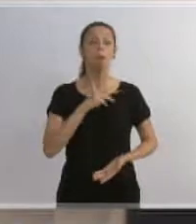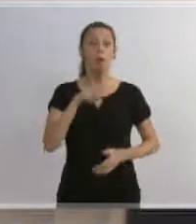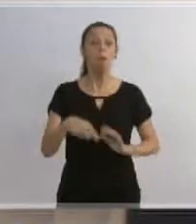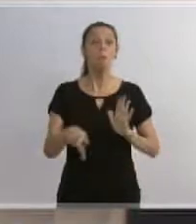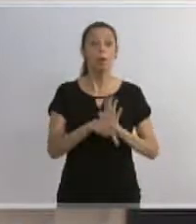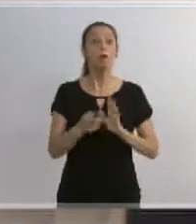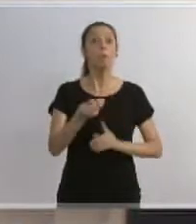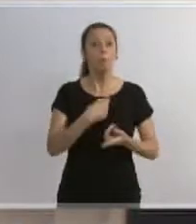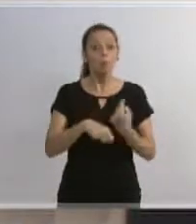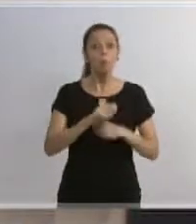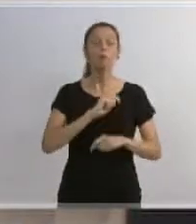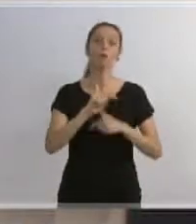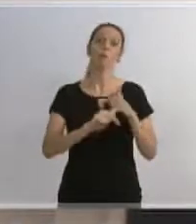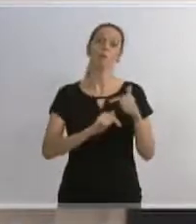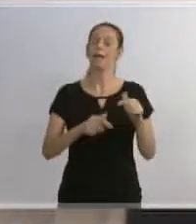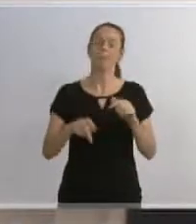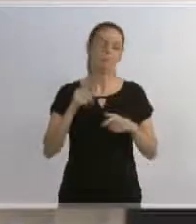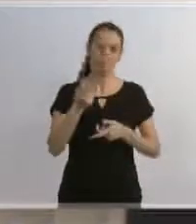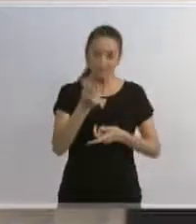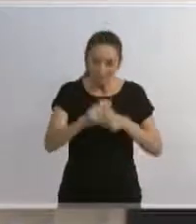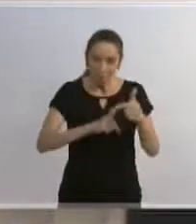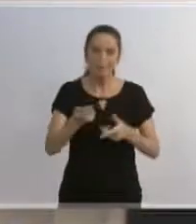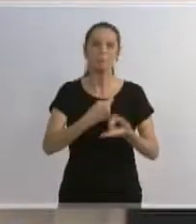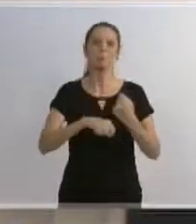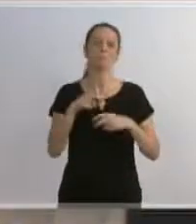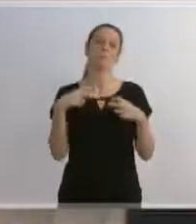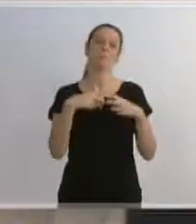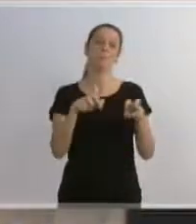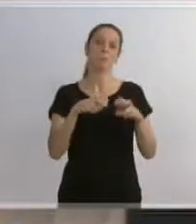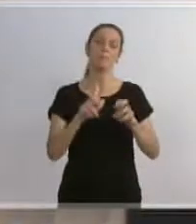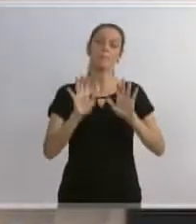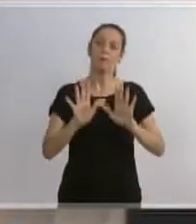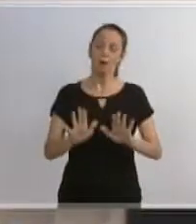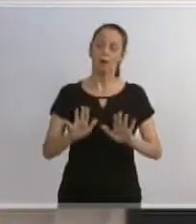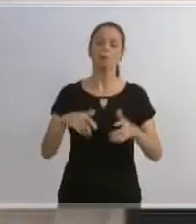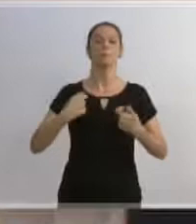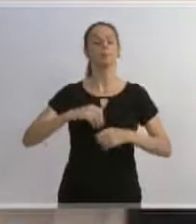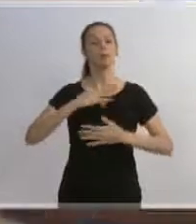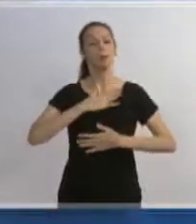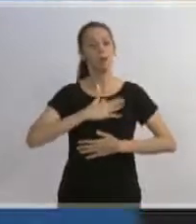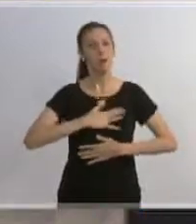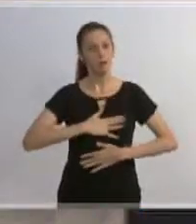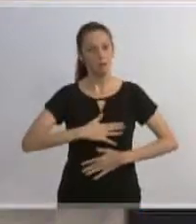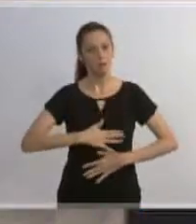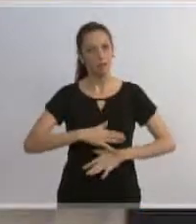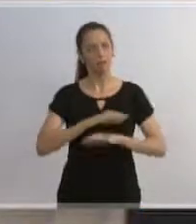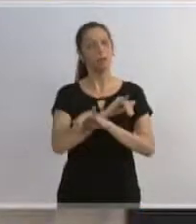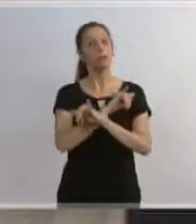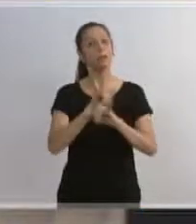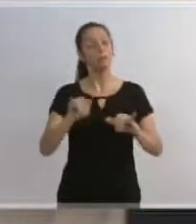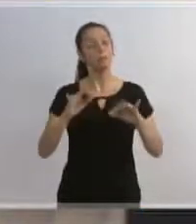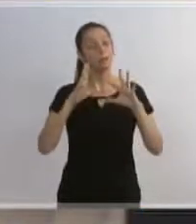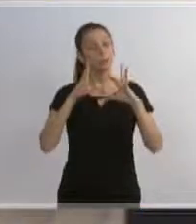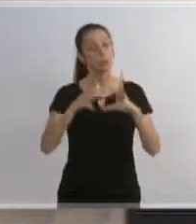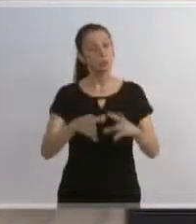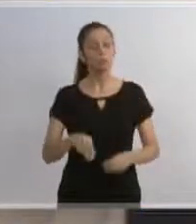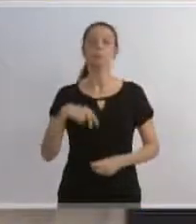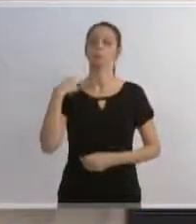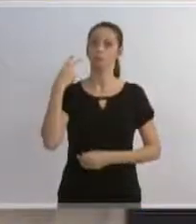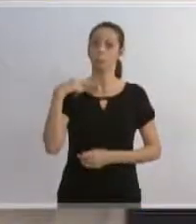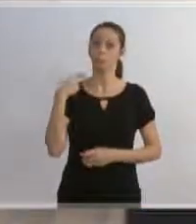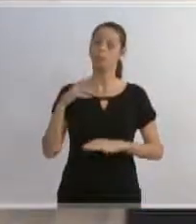ônibus. Então nós temos que ter a tranquilidade, e eu falo isso para todo parlamentar que está aqui nessa casa, de quando